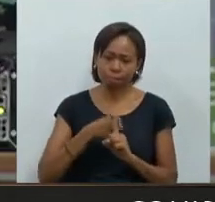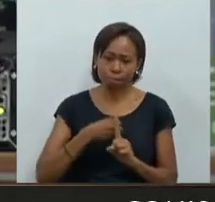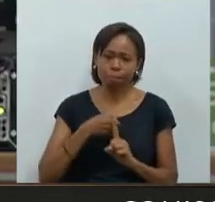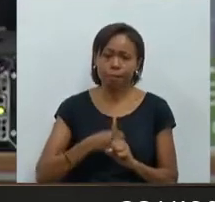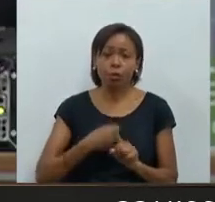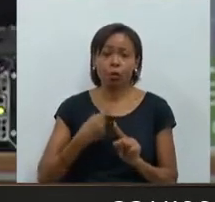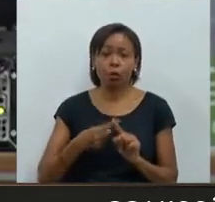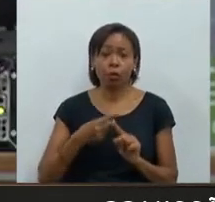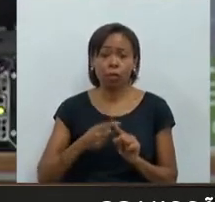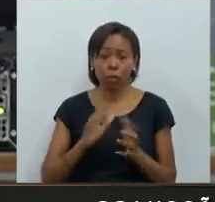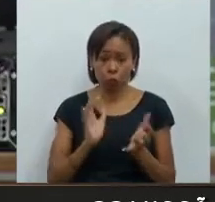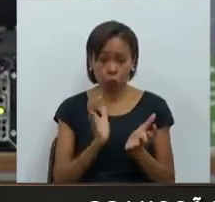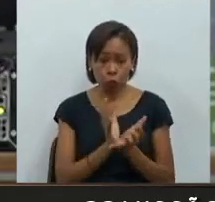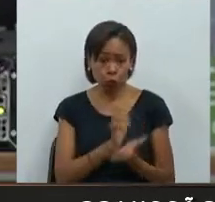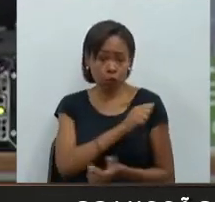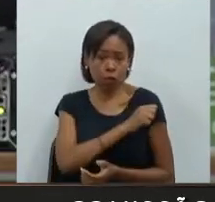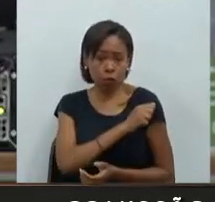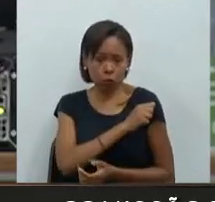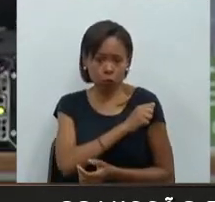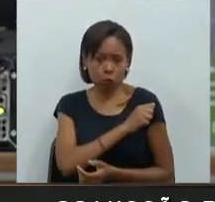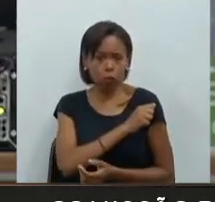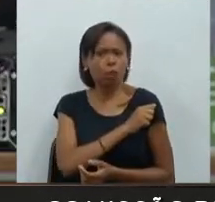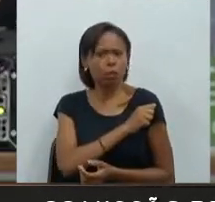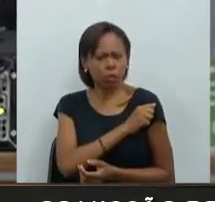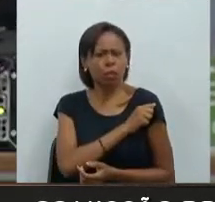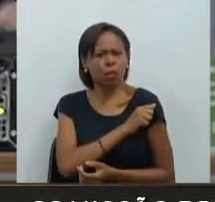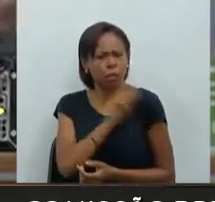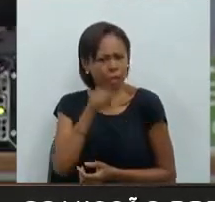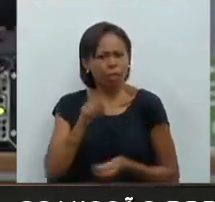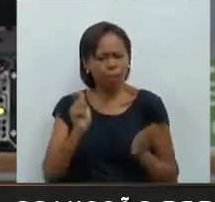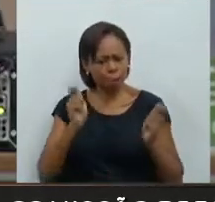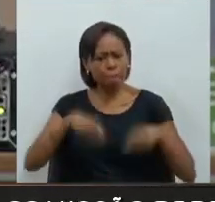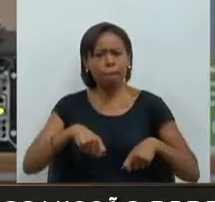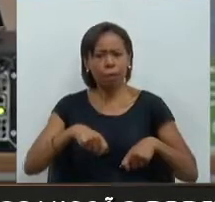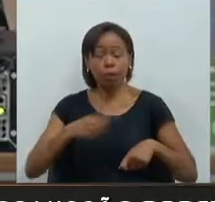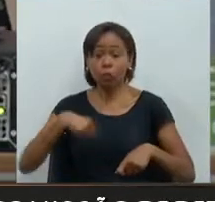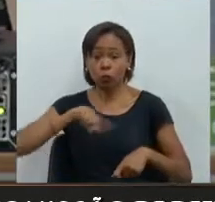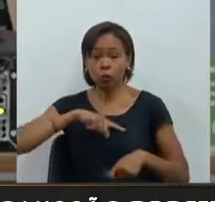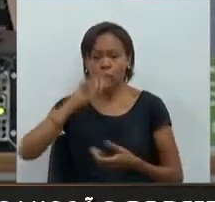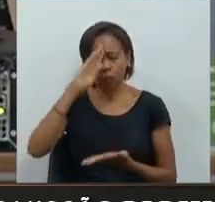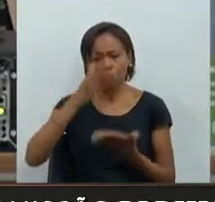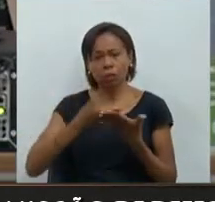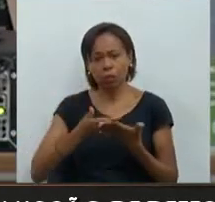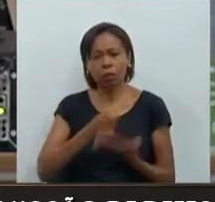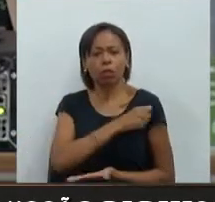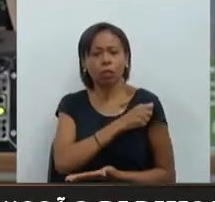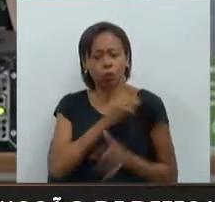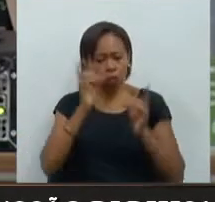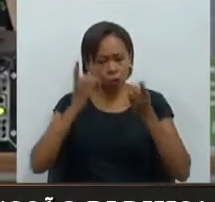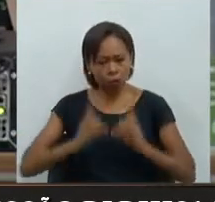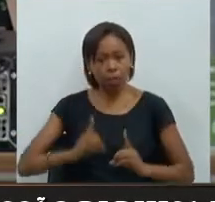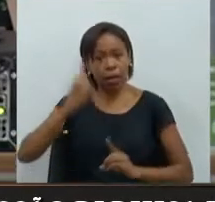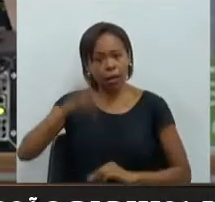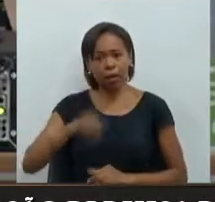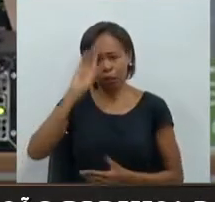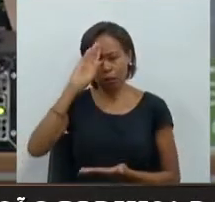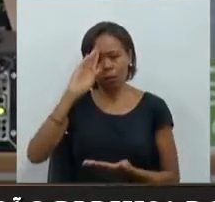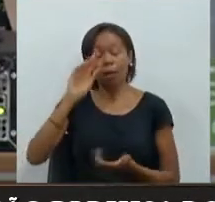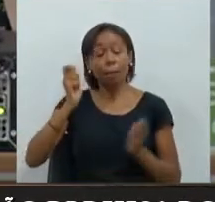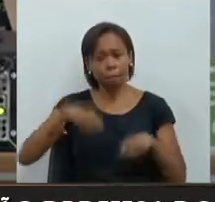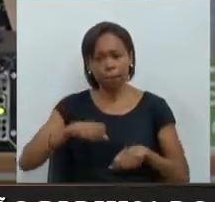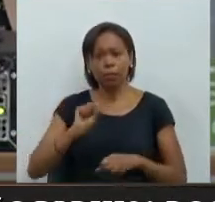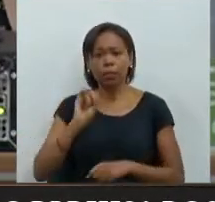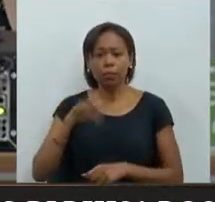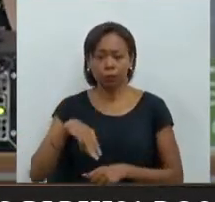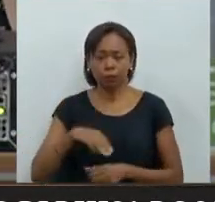eles são capazes. E nós acreditamos nessa capacidade deles. Tá? Então, agradeço